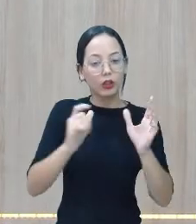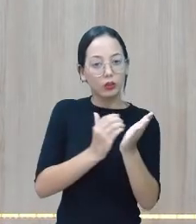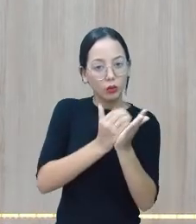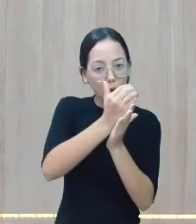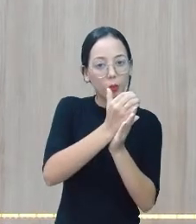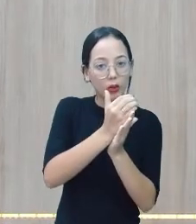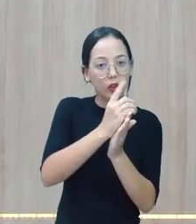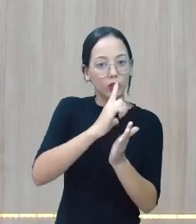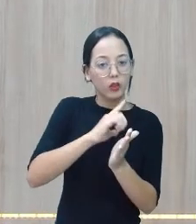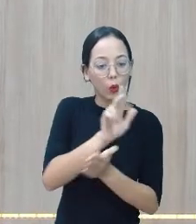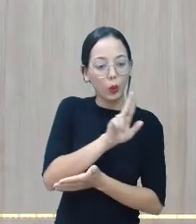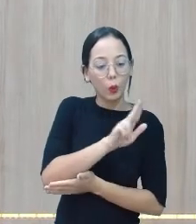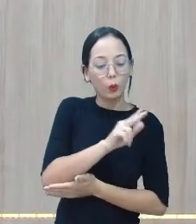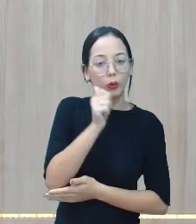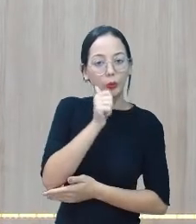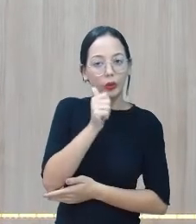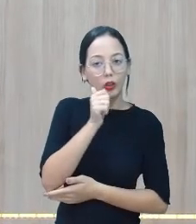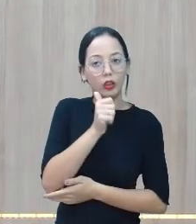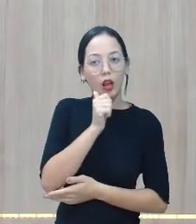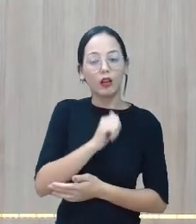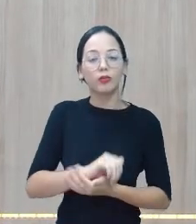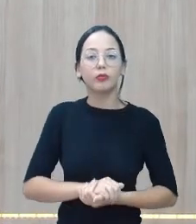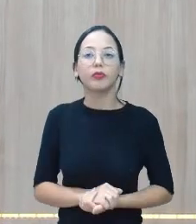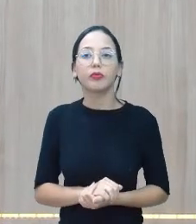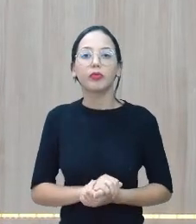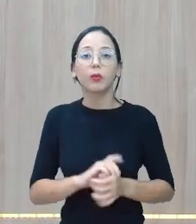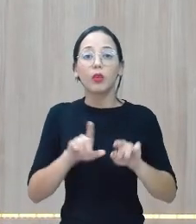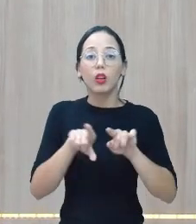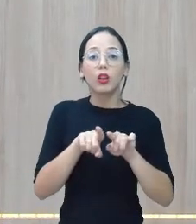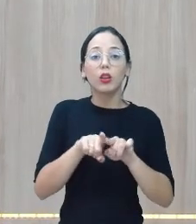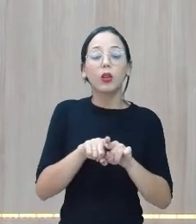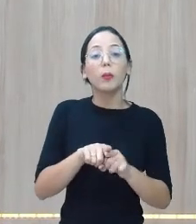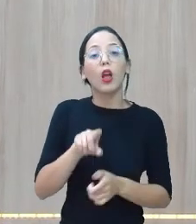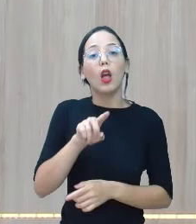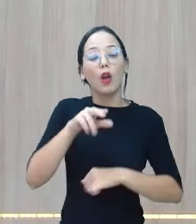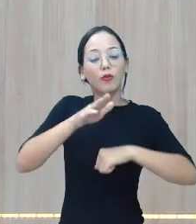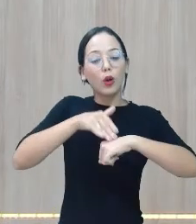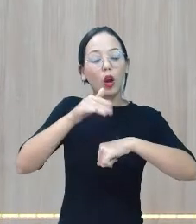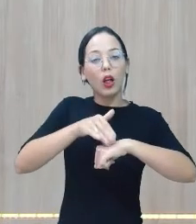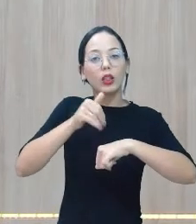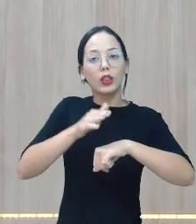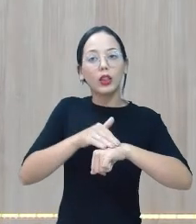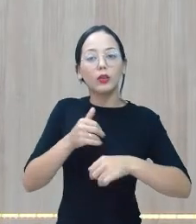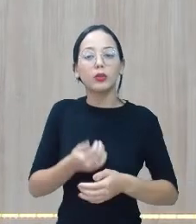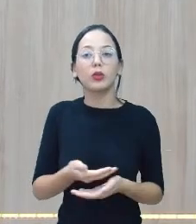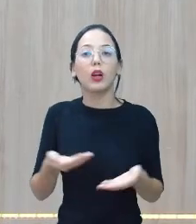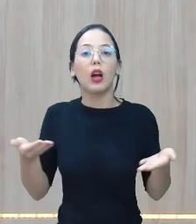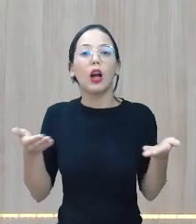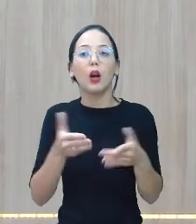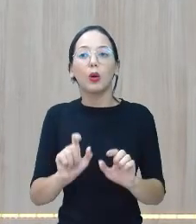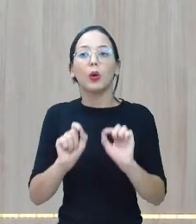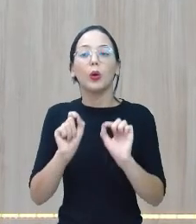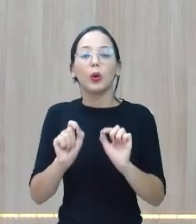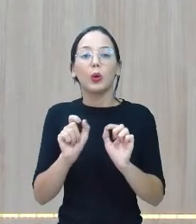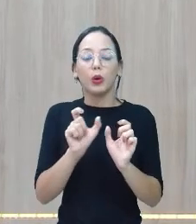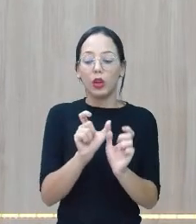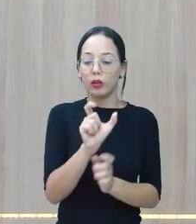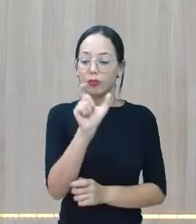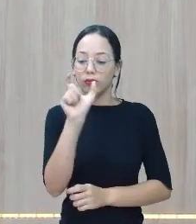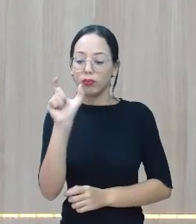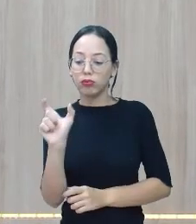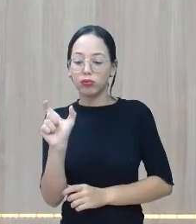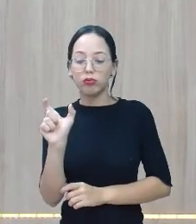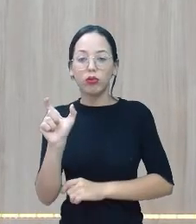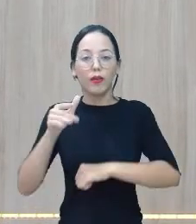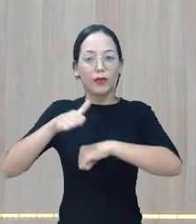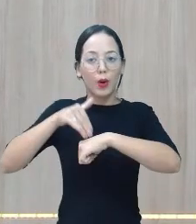é? O vocativo no início. Nós temos agora o vocativo no meio da